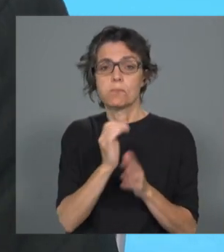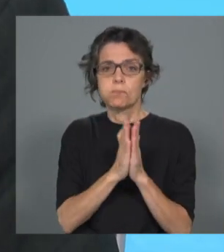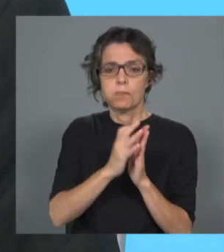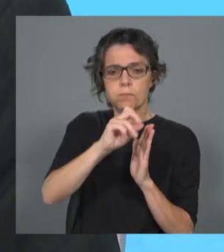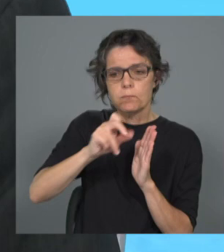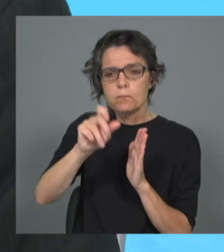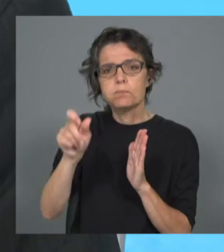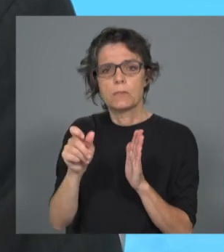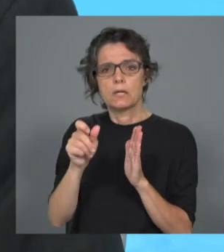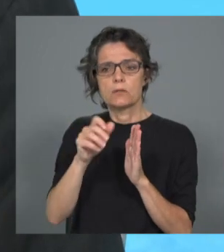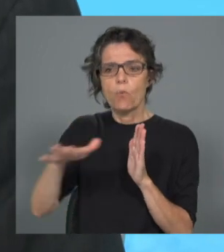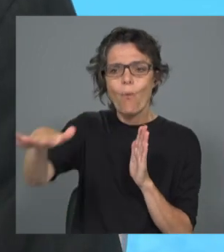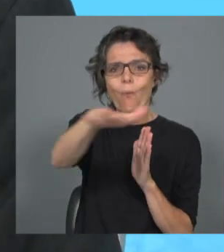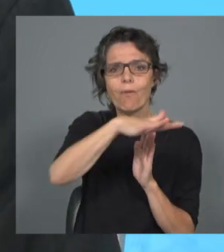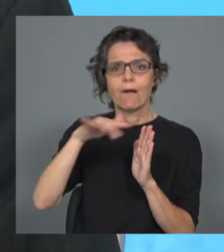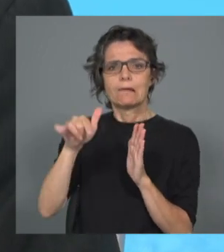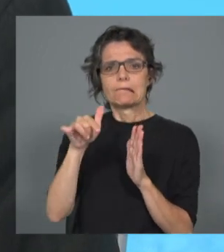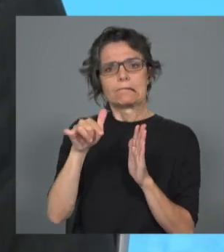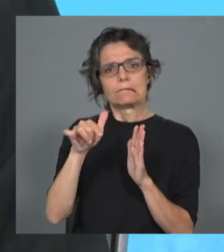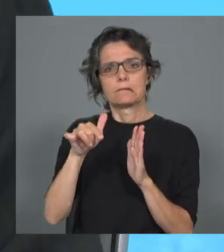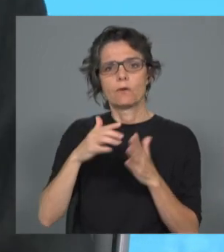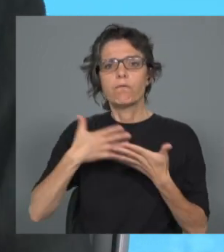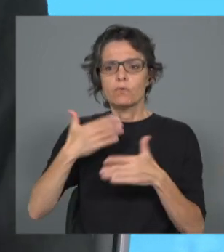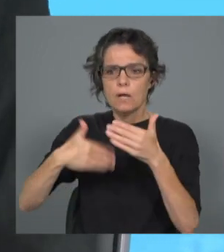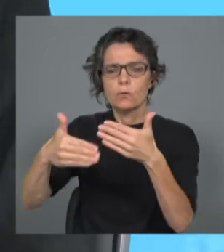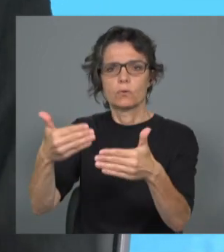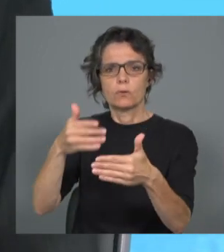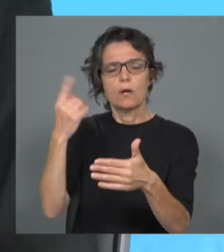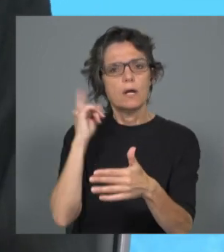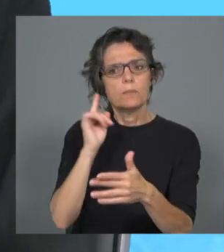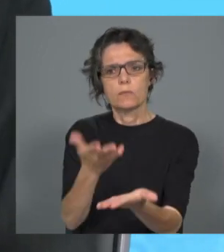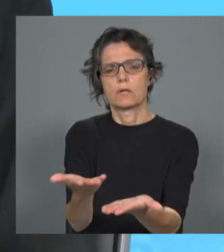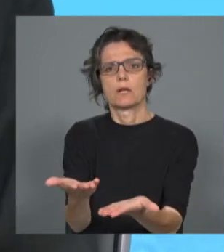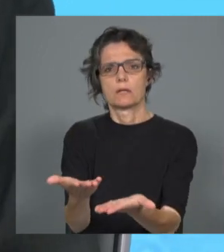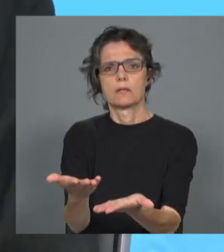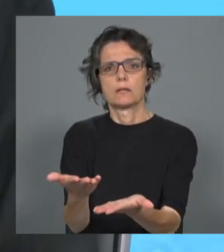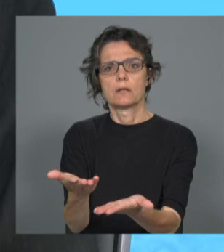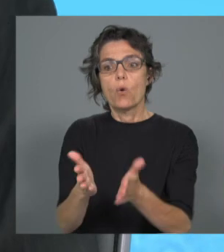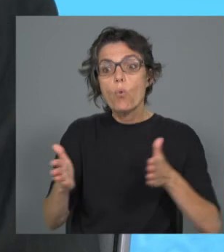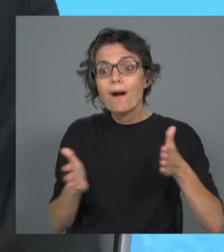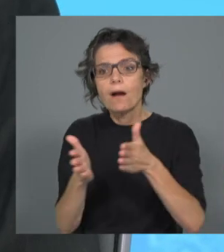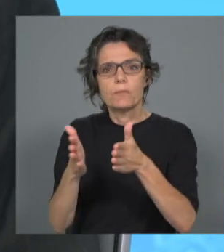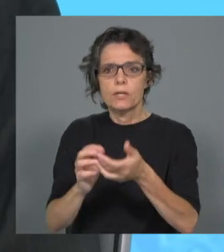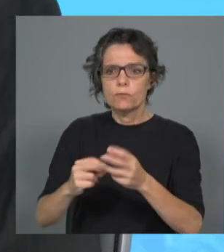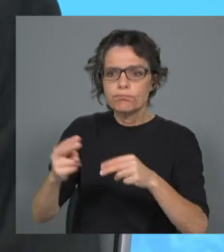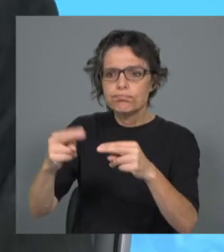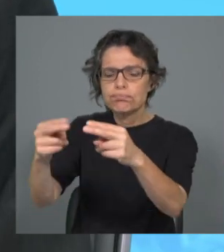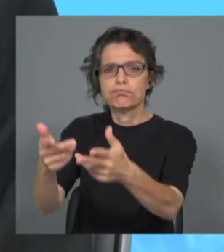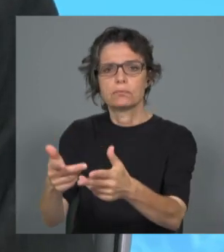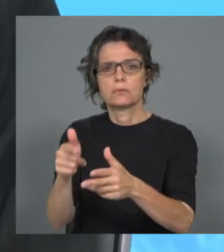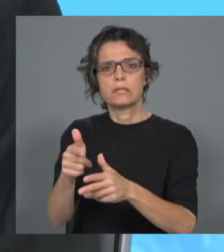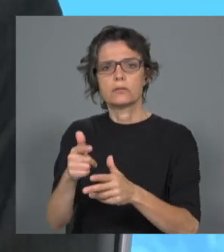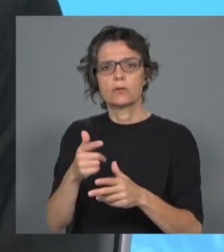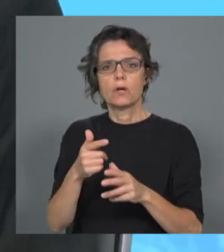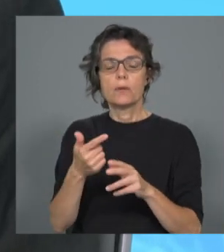nível das dioceses, que haja impulsos e, portanto, que se possa, digamos assim, mostrar o